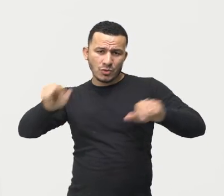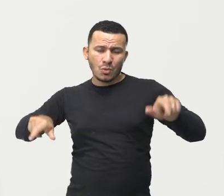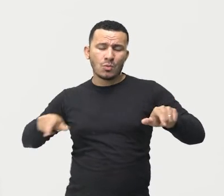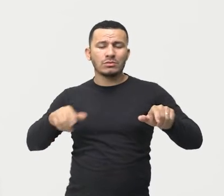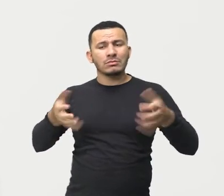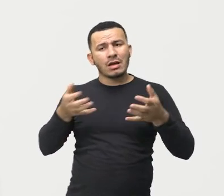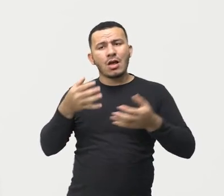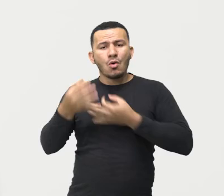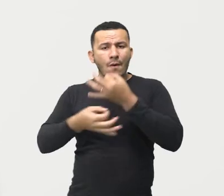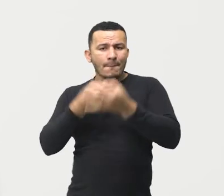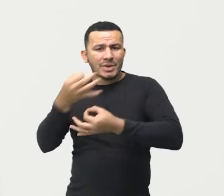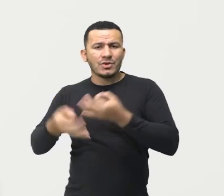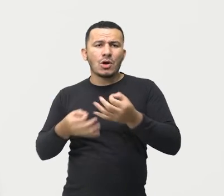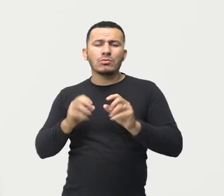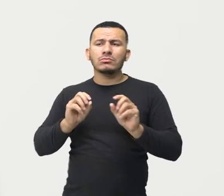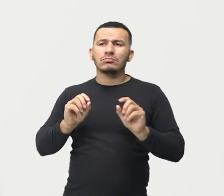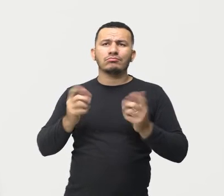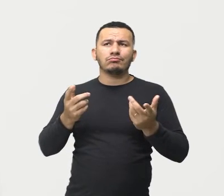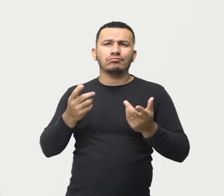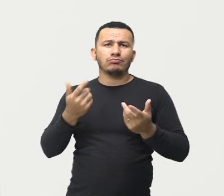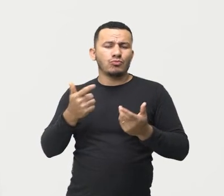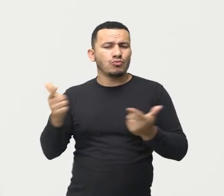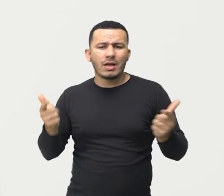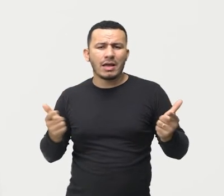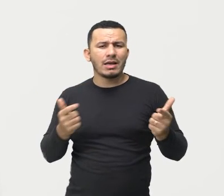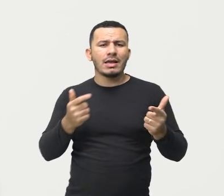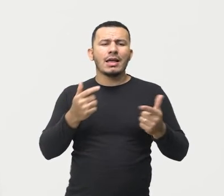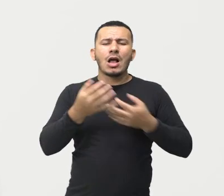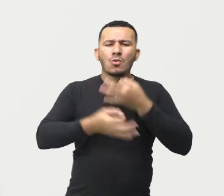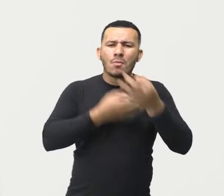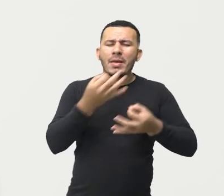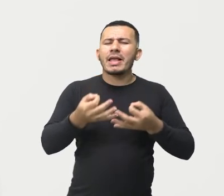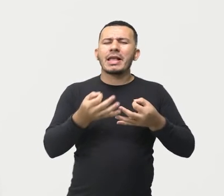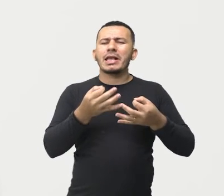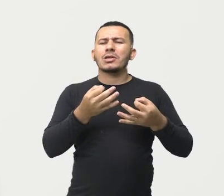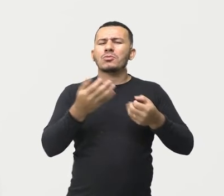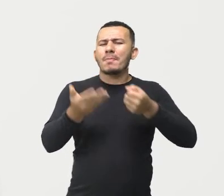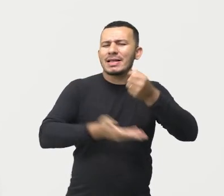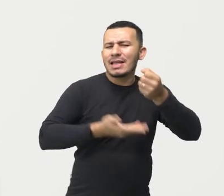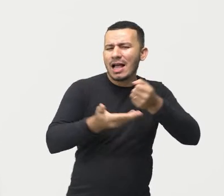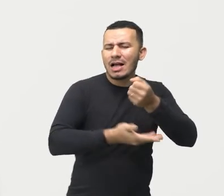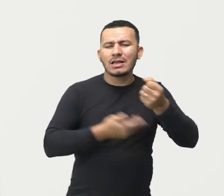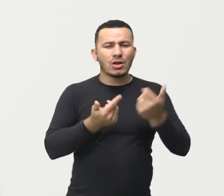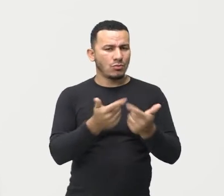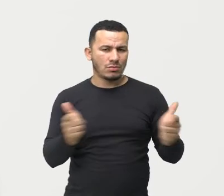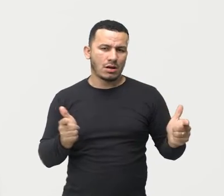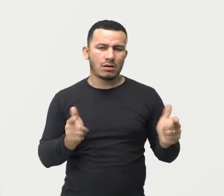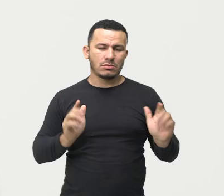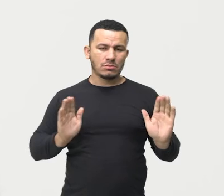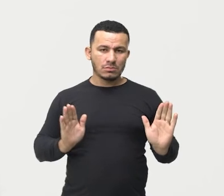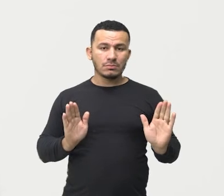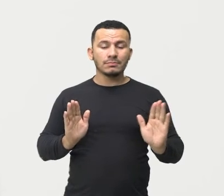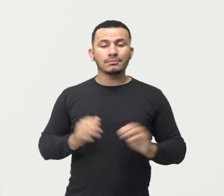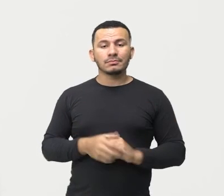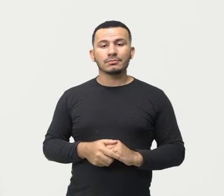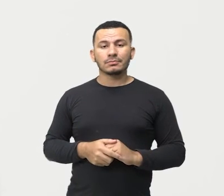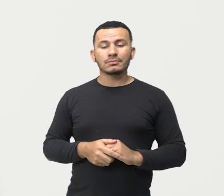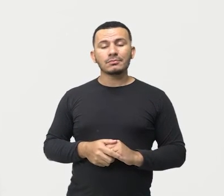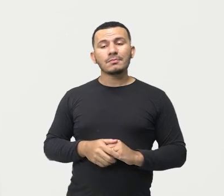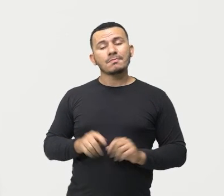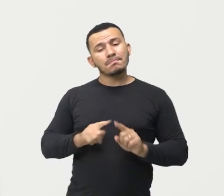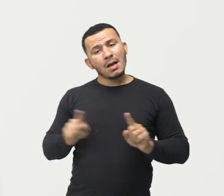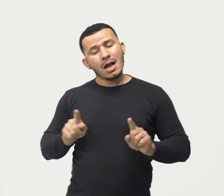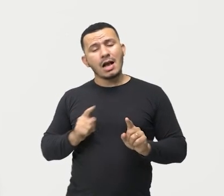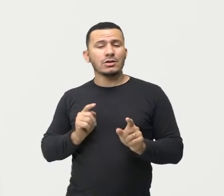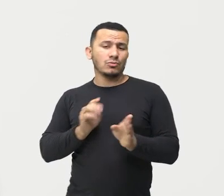vai emitir uma opinião que não tem ali tantos argumentos, uma opinião infundada e assim por diante. Então, o ideal é que